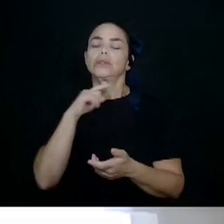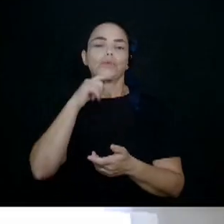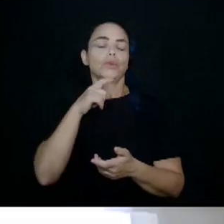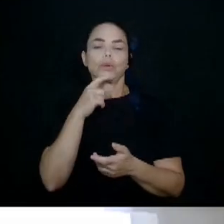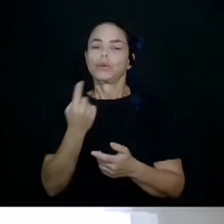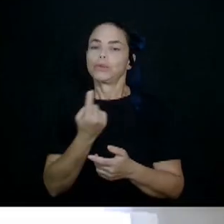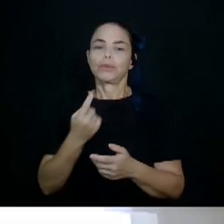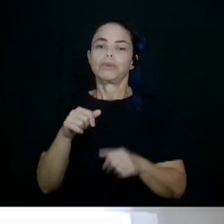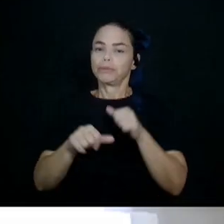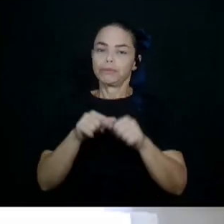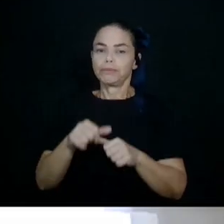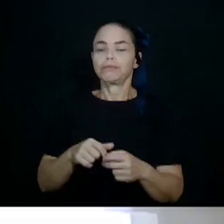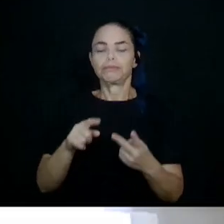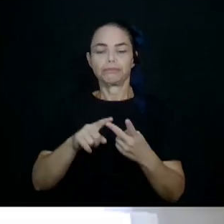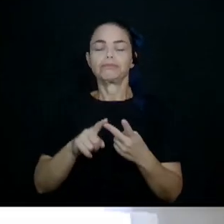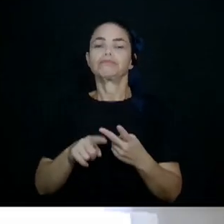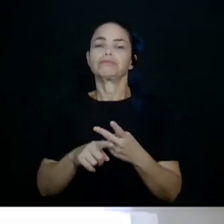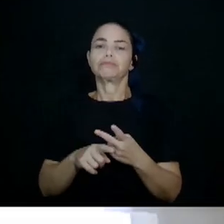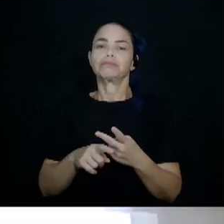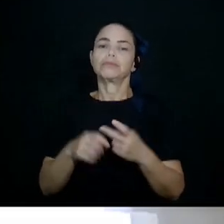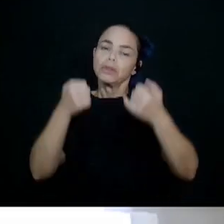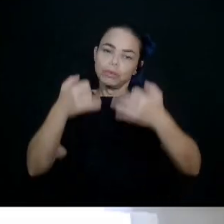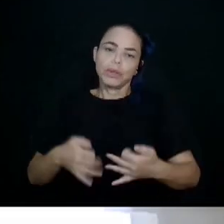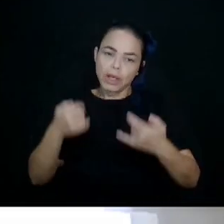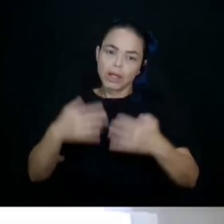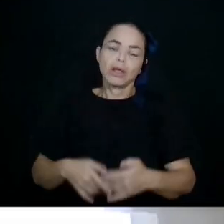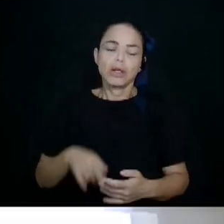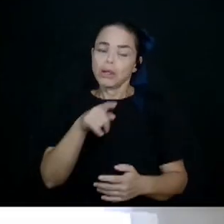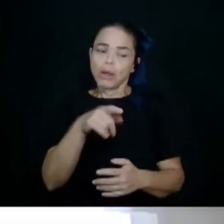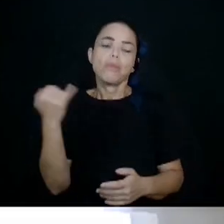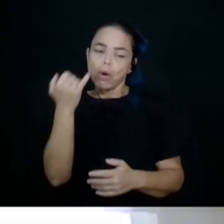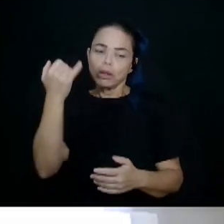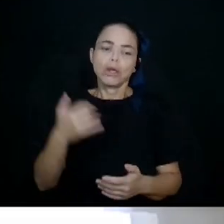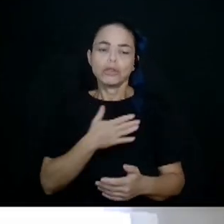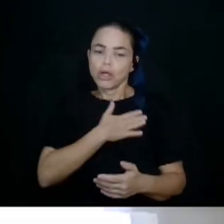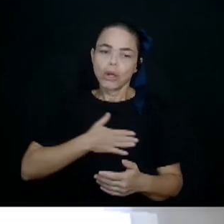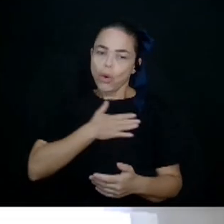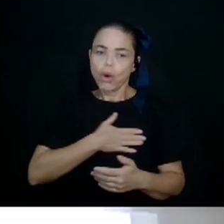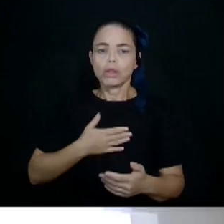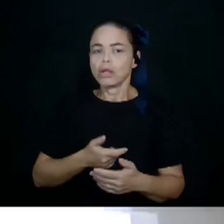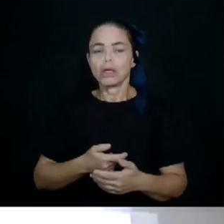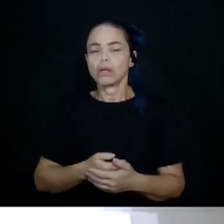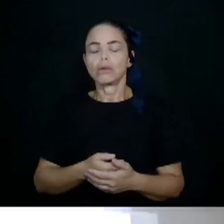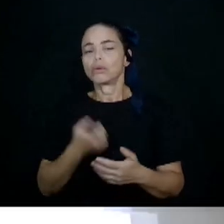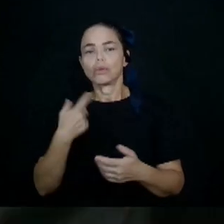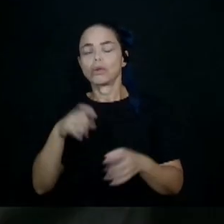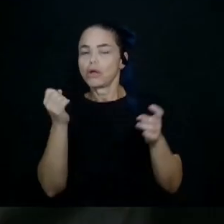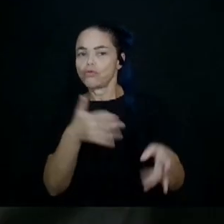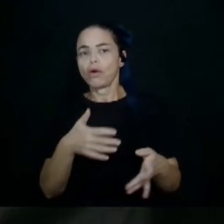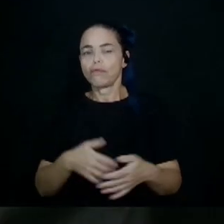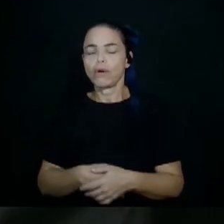mudar, e outros que vão justificar que aquilo é necessário. Muito bem.